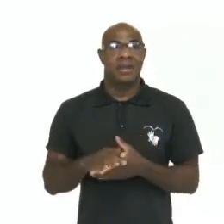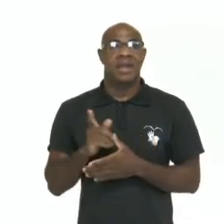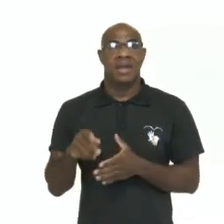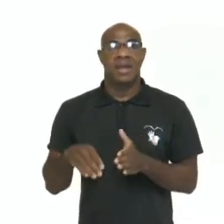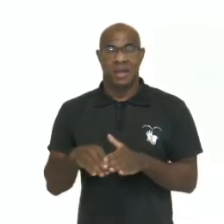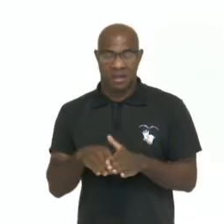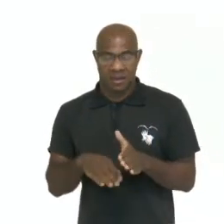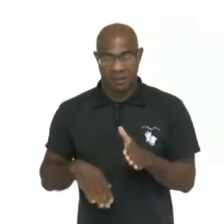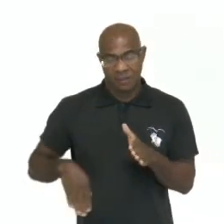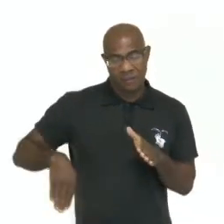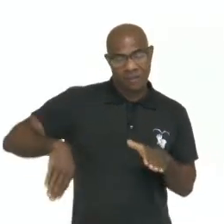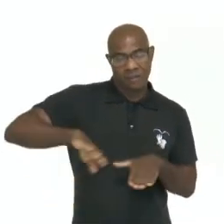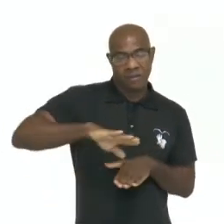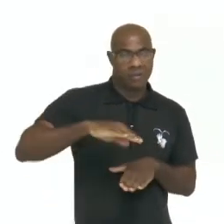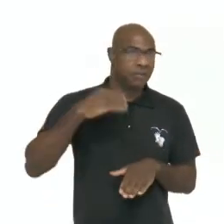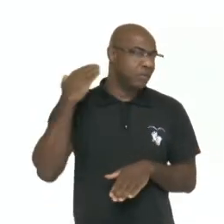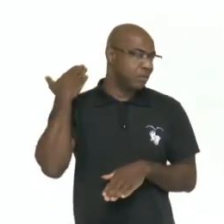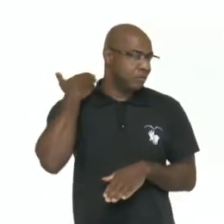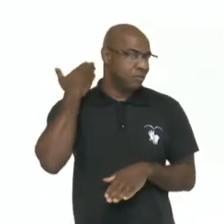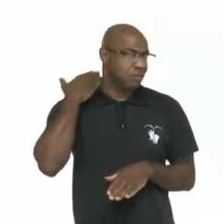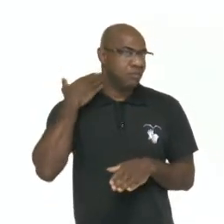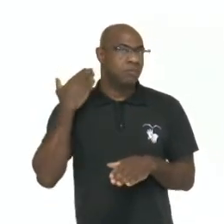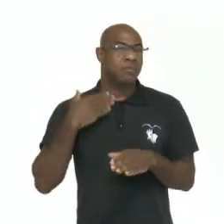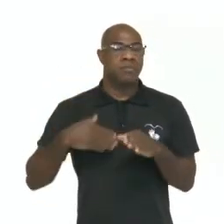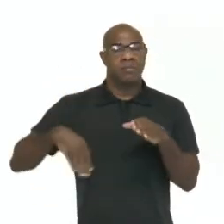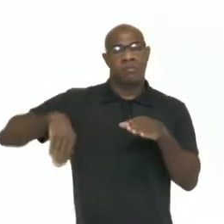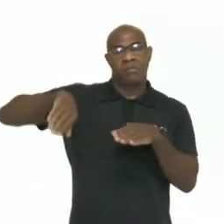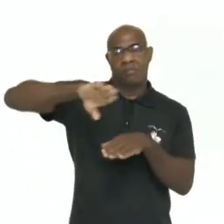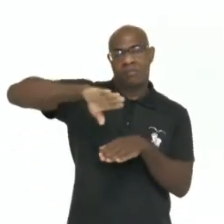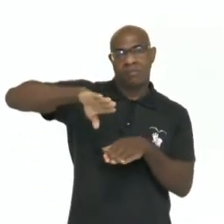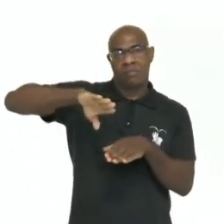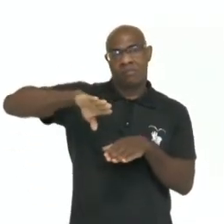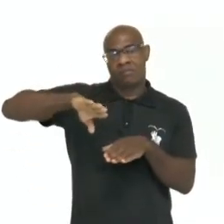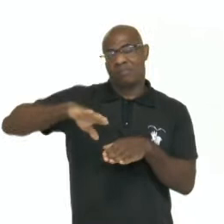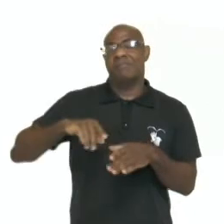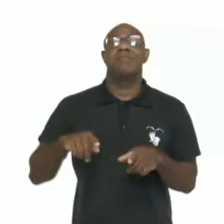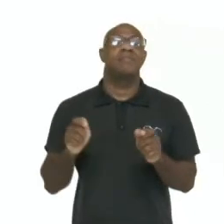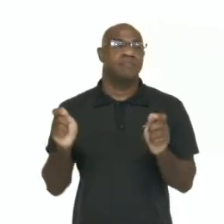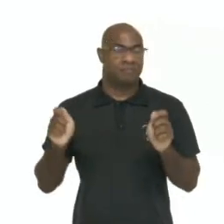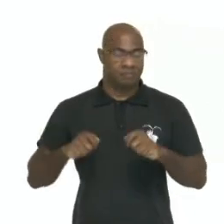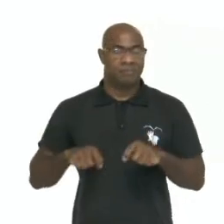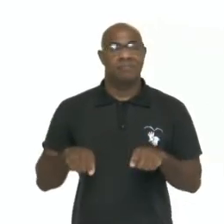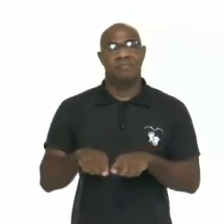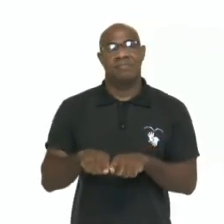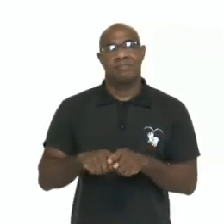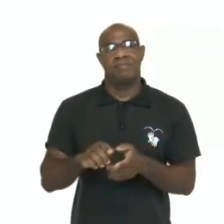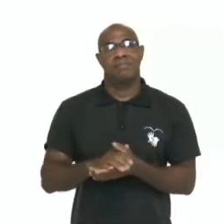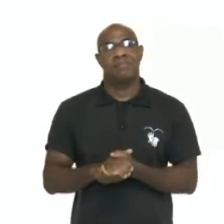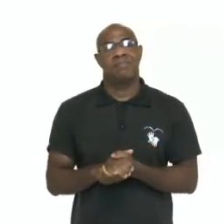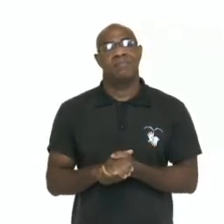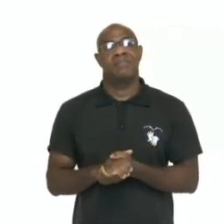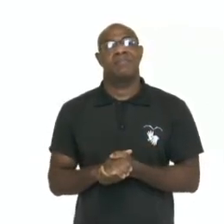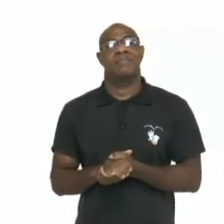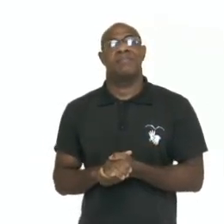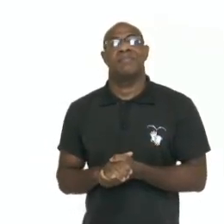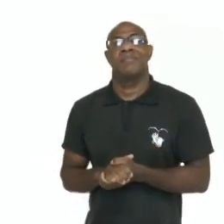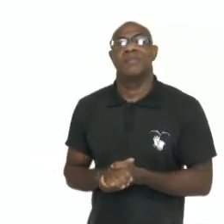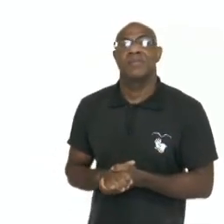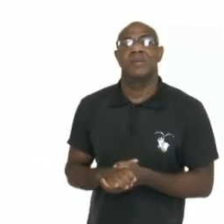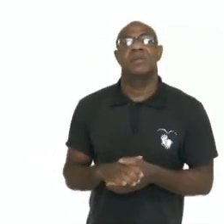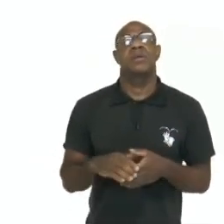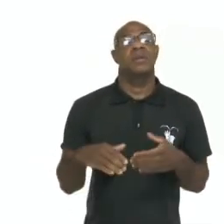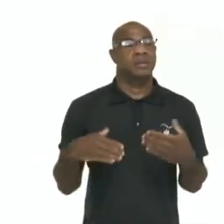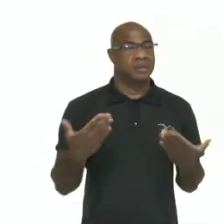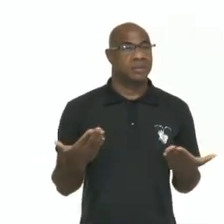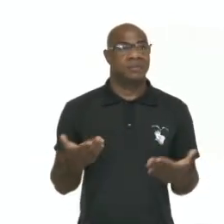na cabeça ou nas laterais do pescoço ou na queda seguida de um ataque tecnicamente correto.